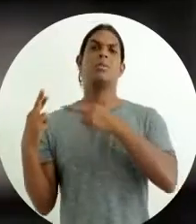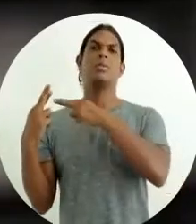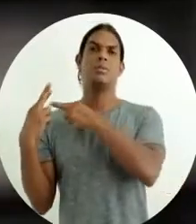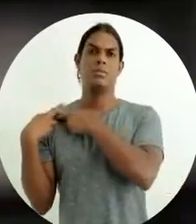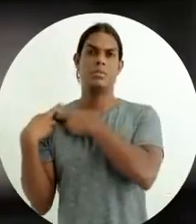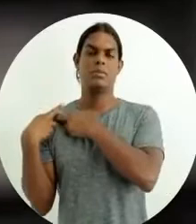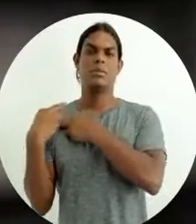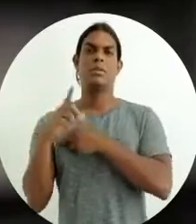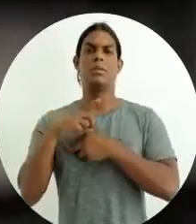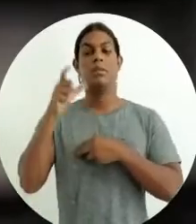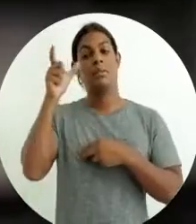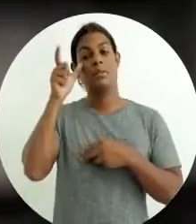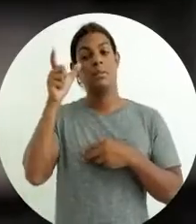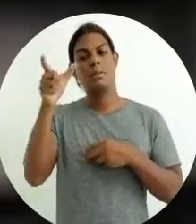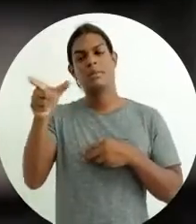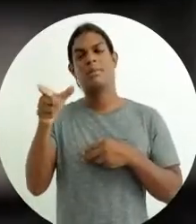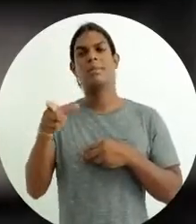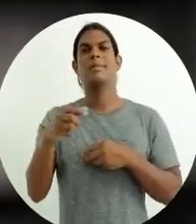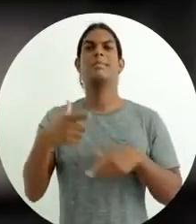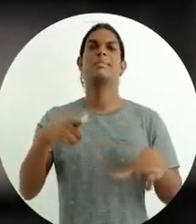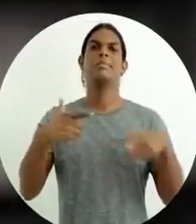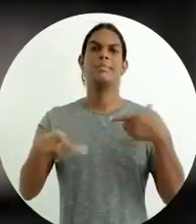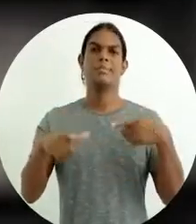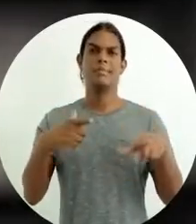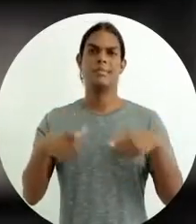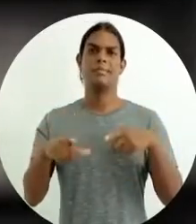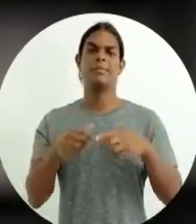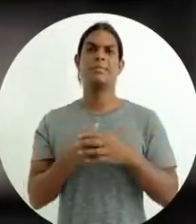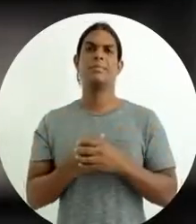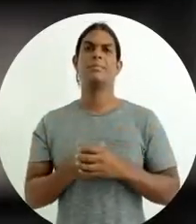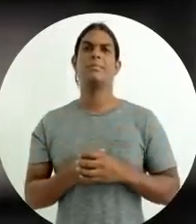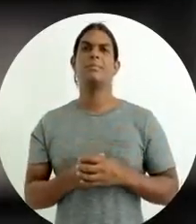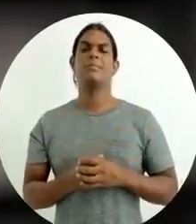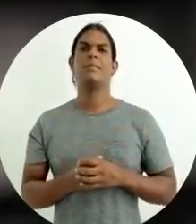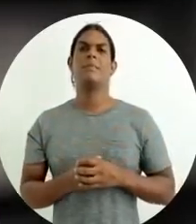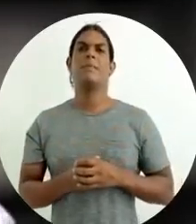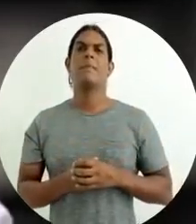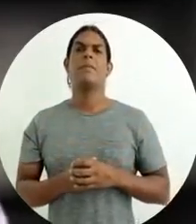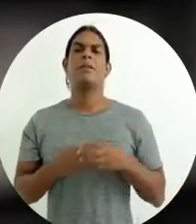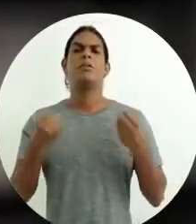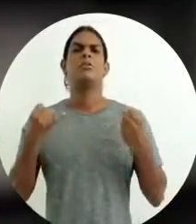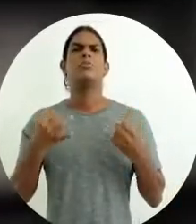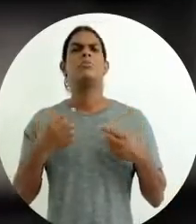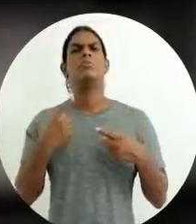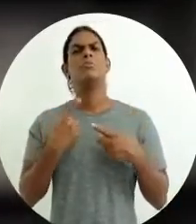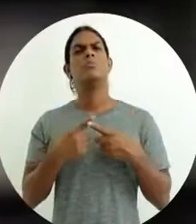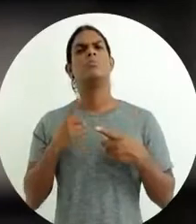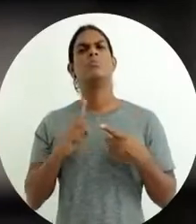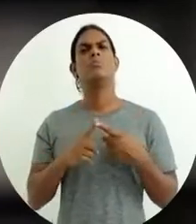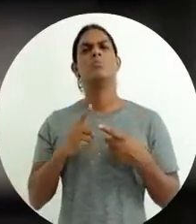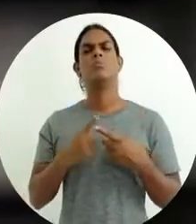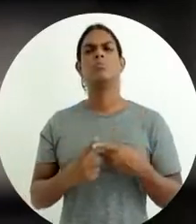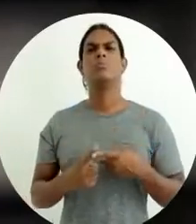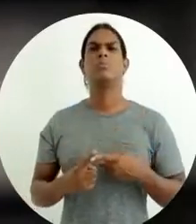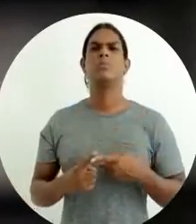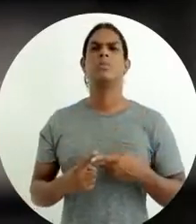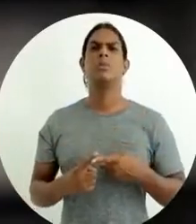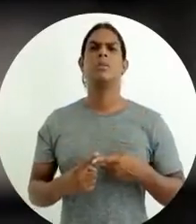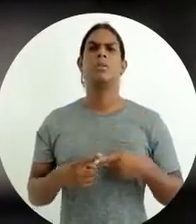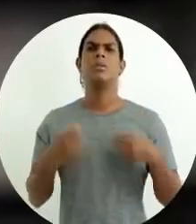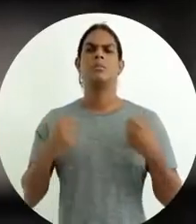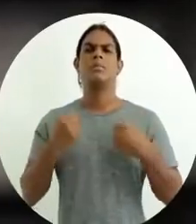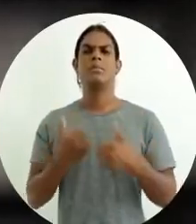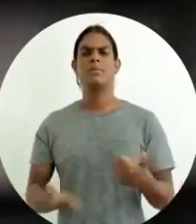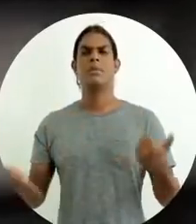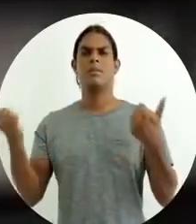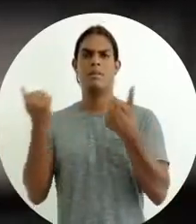tem foco no negócio organizacional. Vamos falar agora por que ele deve realmente entrar no